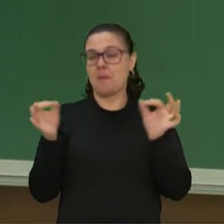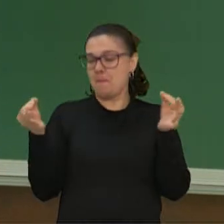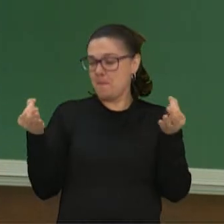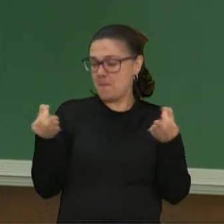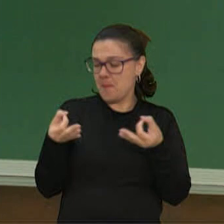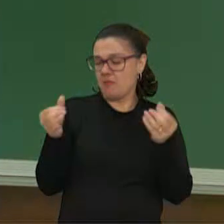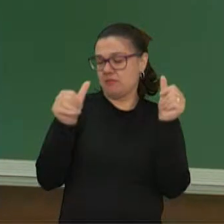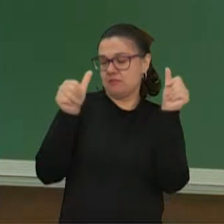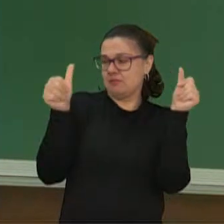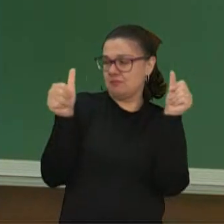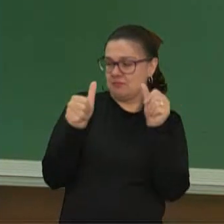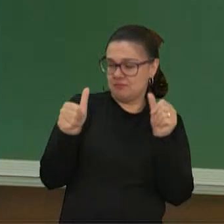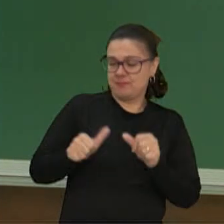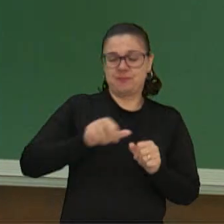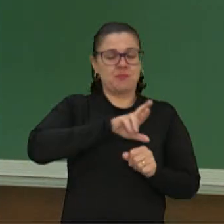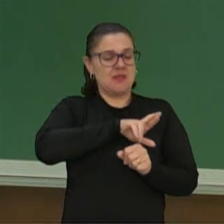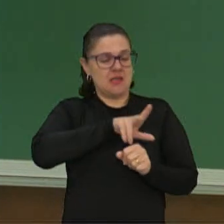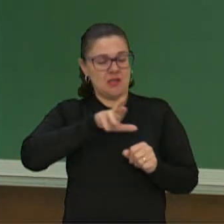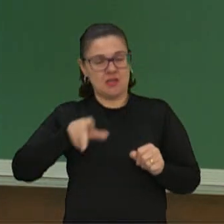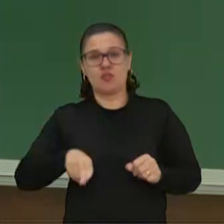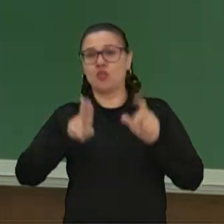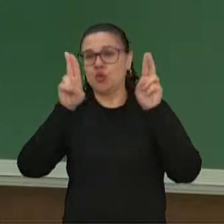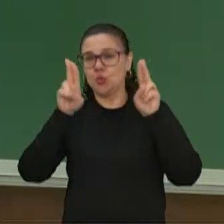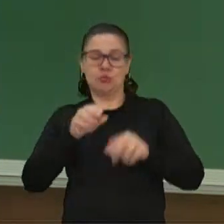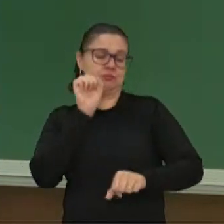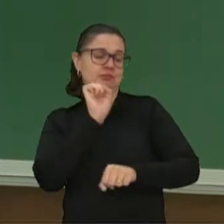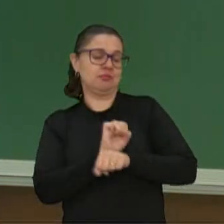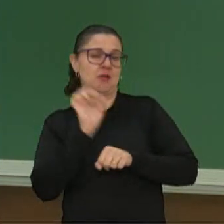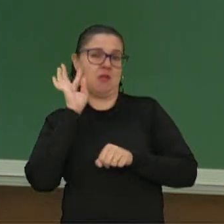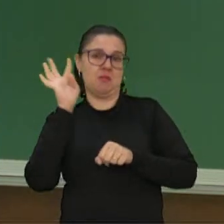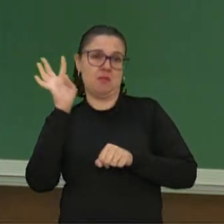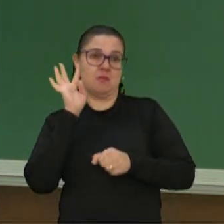plástica, diversa, inesgotável.